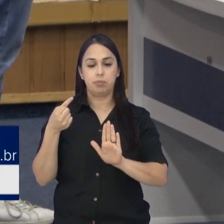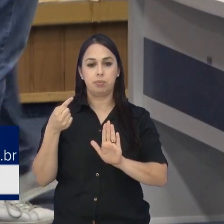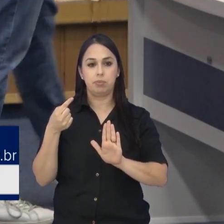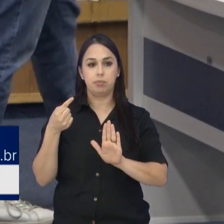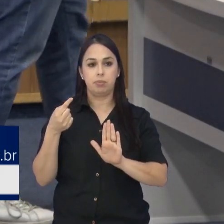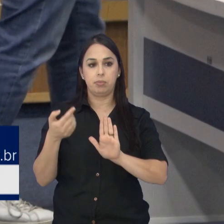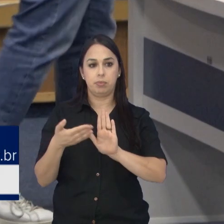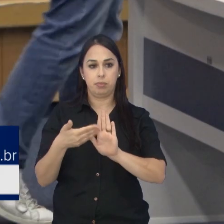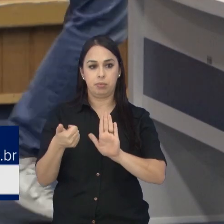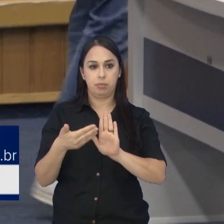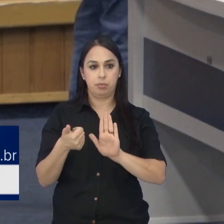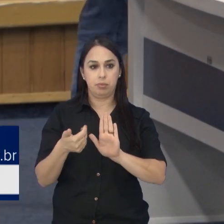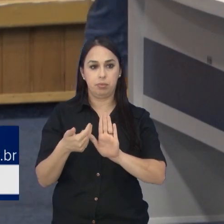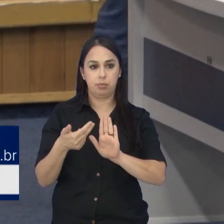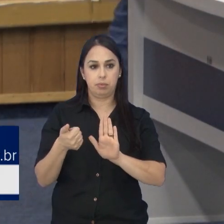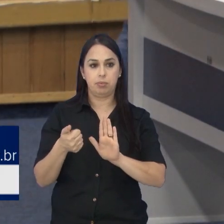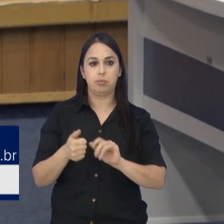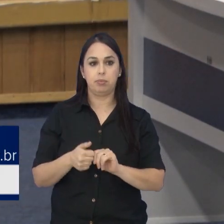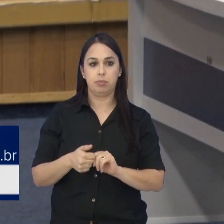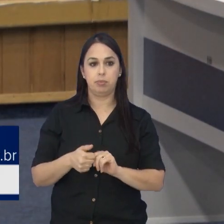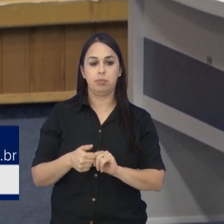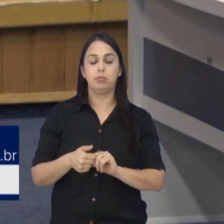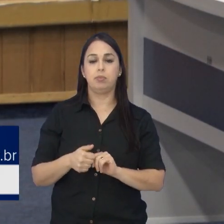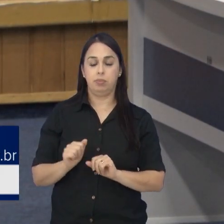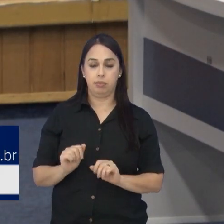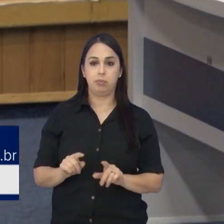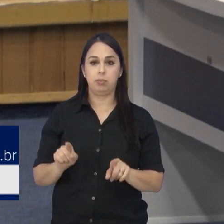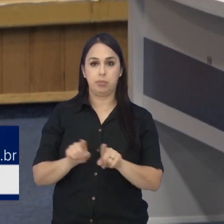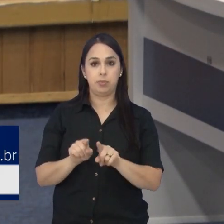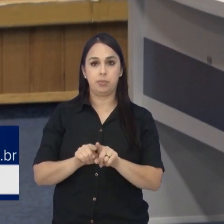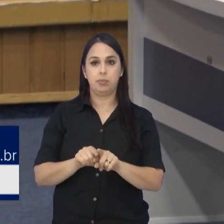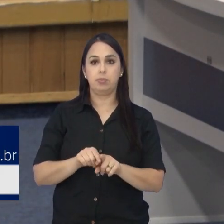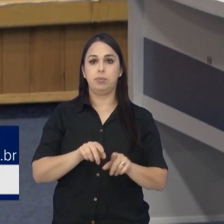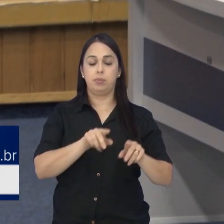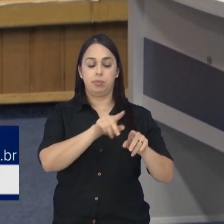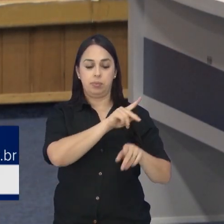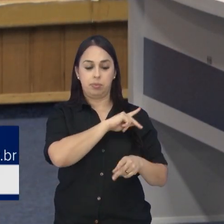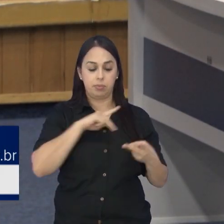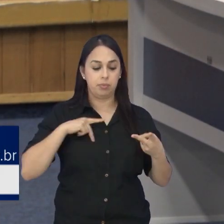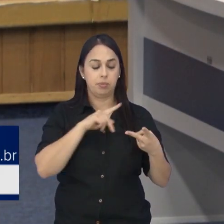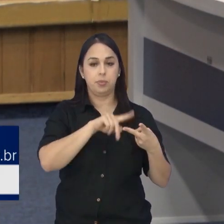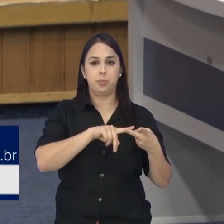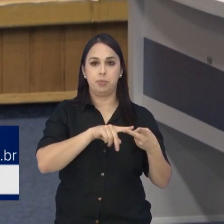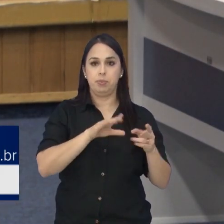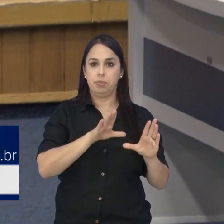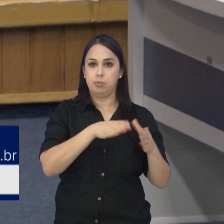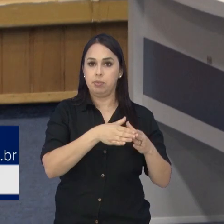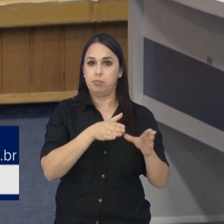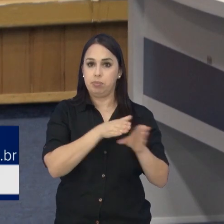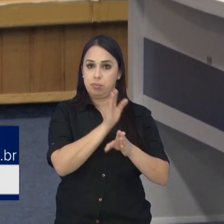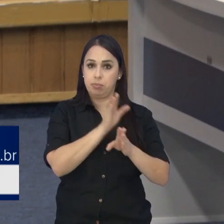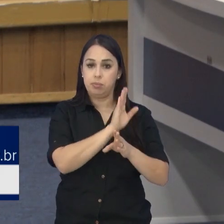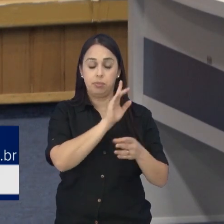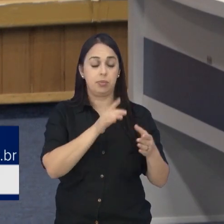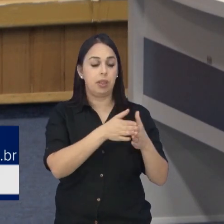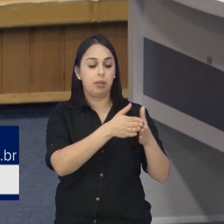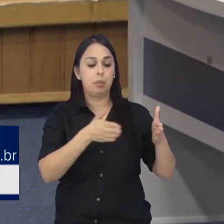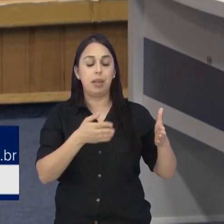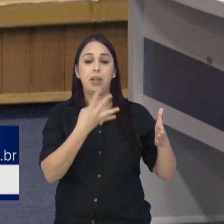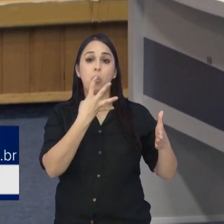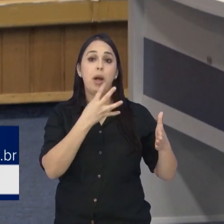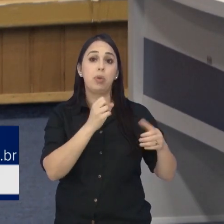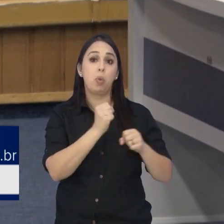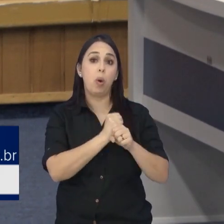Então, a diretoria, composta pelo presidente, pelo conselho administrativo, que terá o mandato de 4 anos,